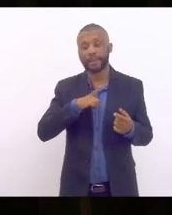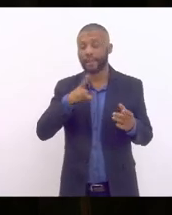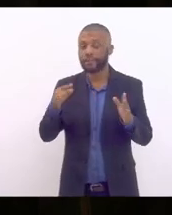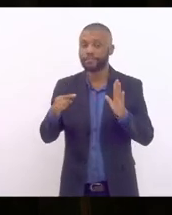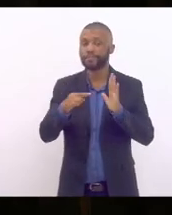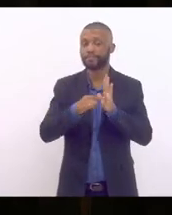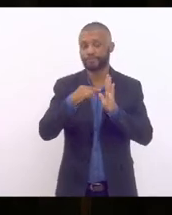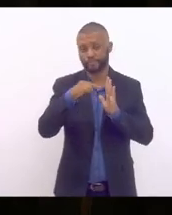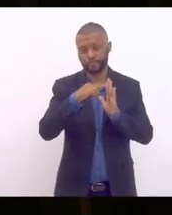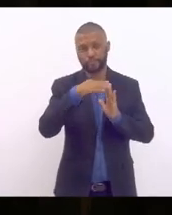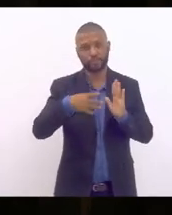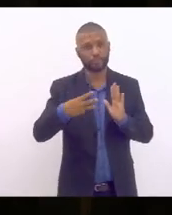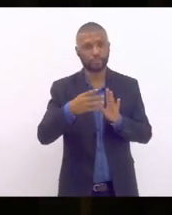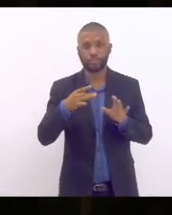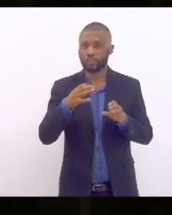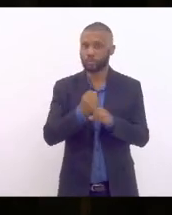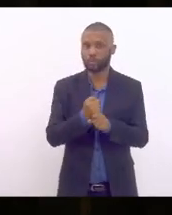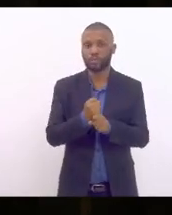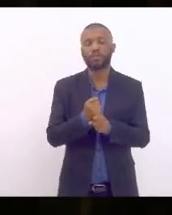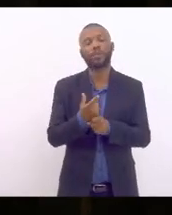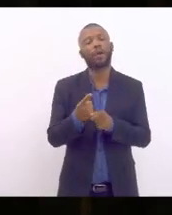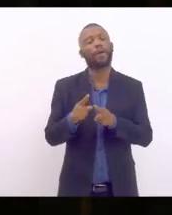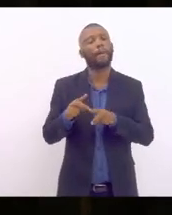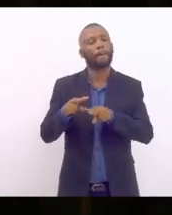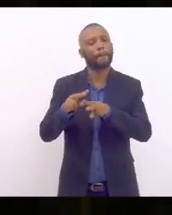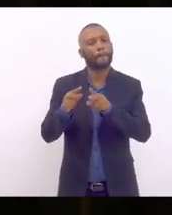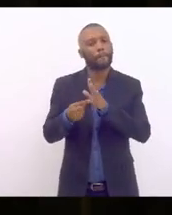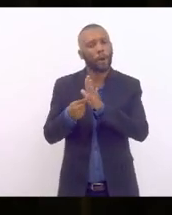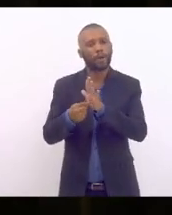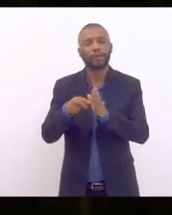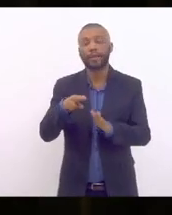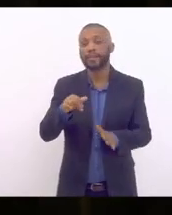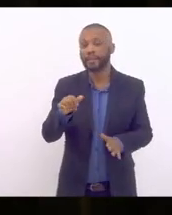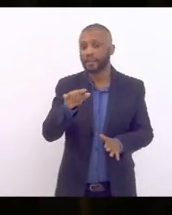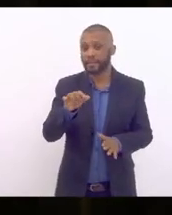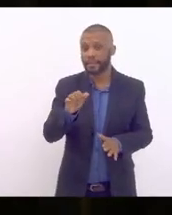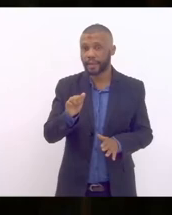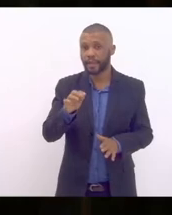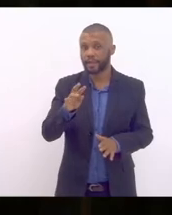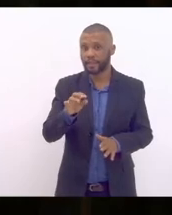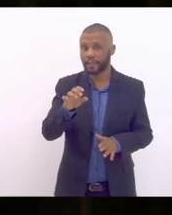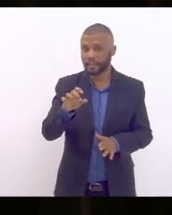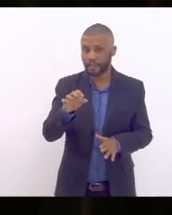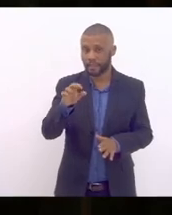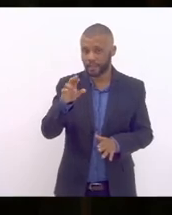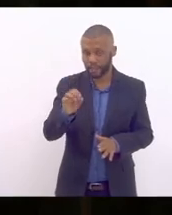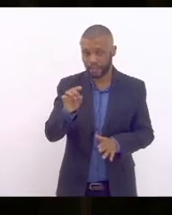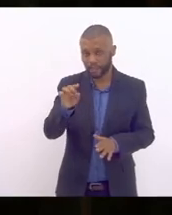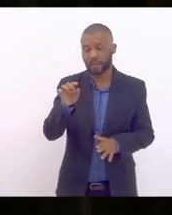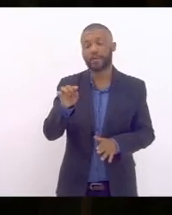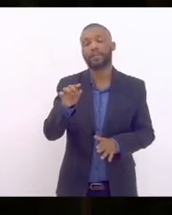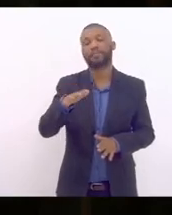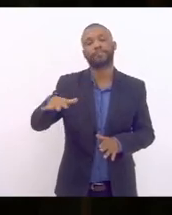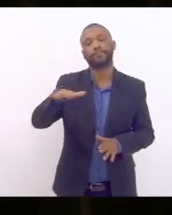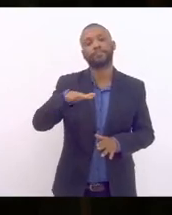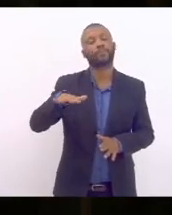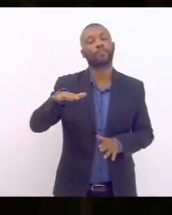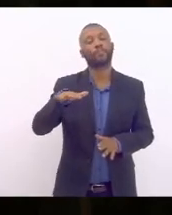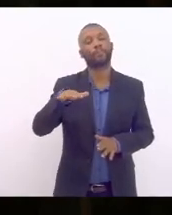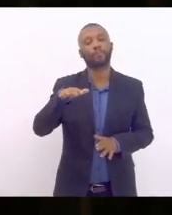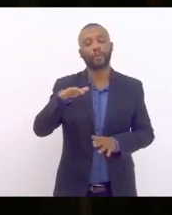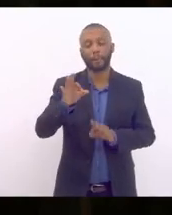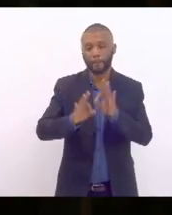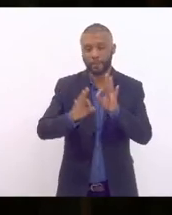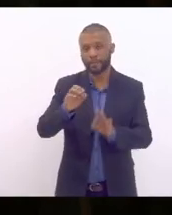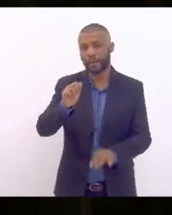e trago aqui né esses planos em torno do plano Anísio Teixeira para o Estado do Rio de Janeiro para o estado do Rio de Janeiro o pão